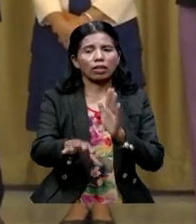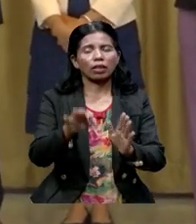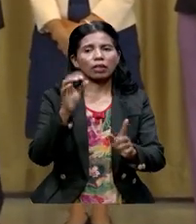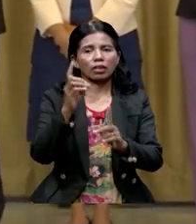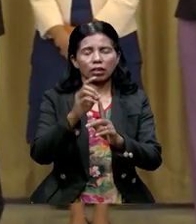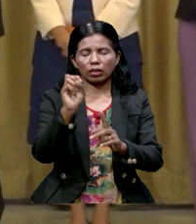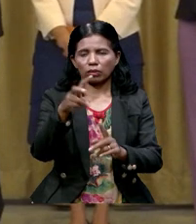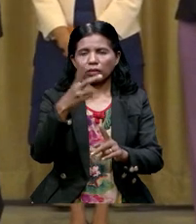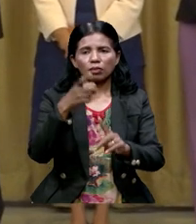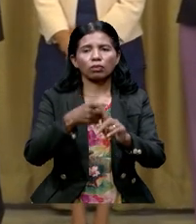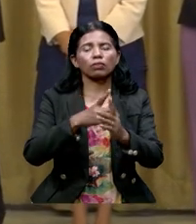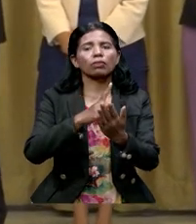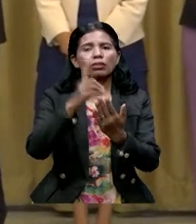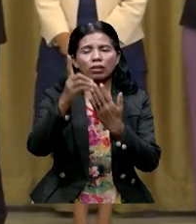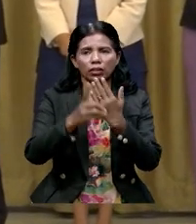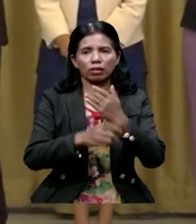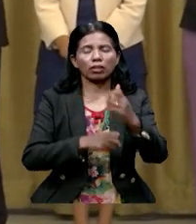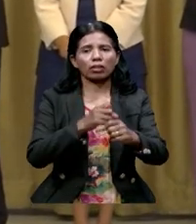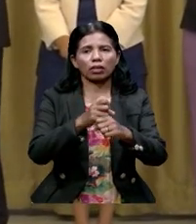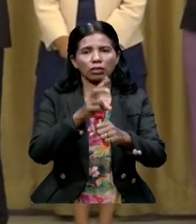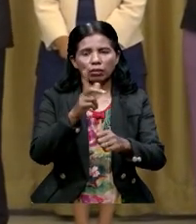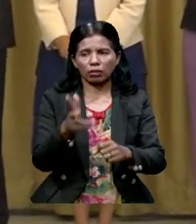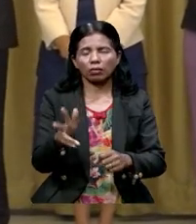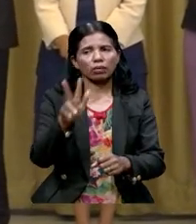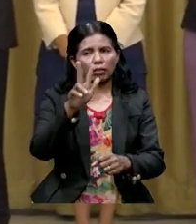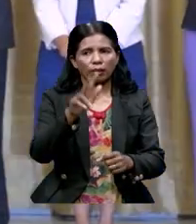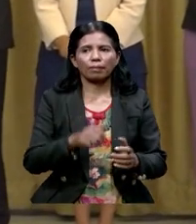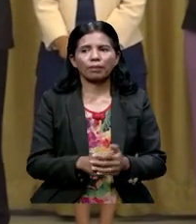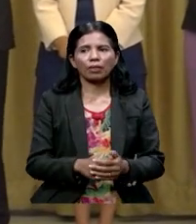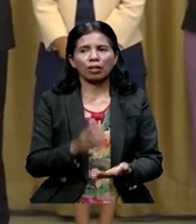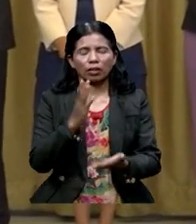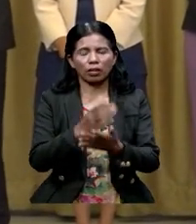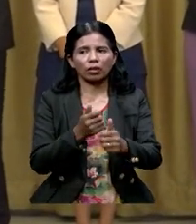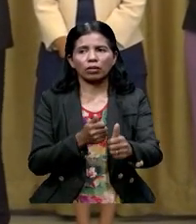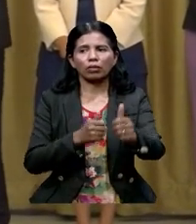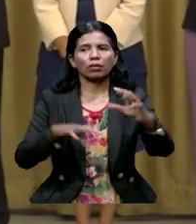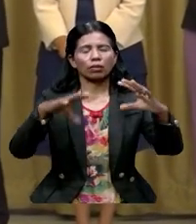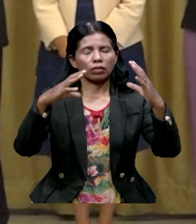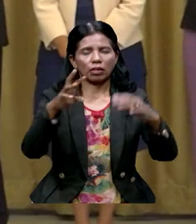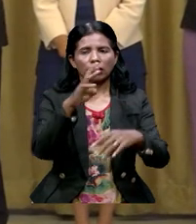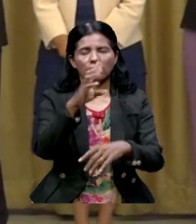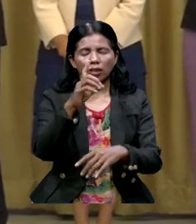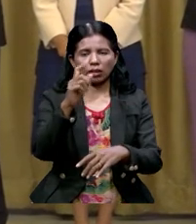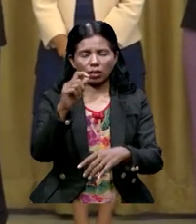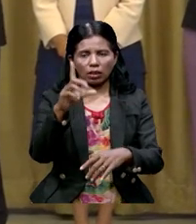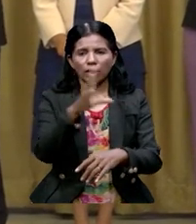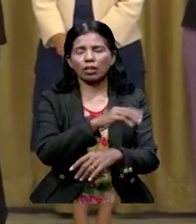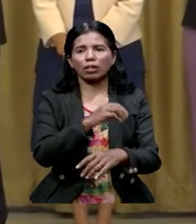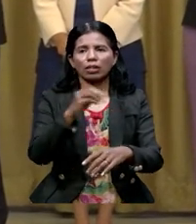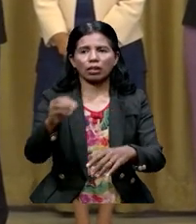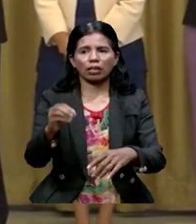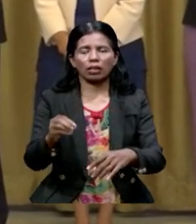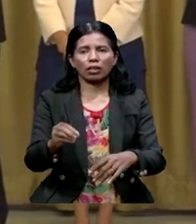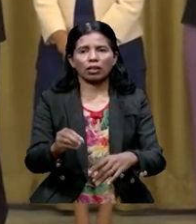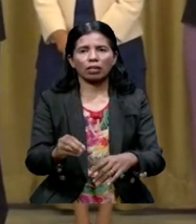loron san resenrua fulan dezembro tinha rehun lura resentolo. Esonerazione tuir Constituzione Repubblica Democratica Timor-Leste